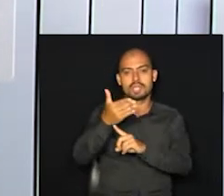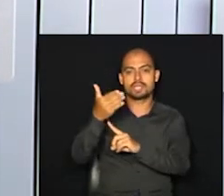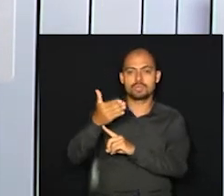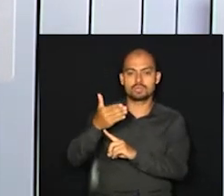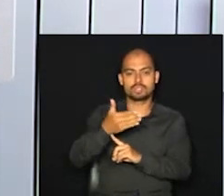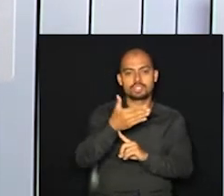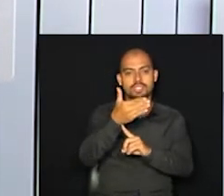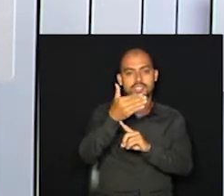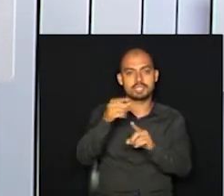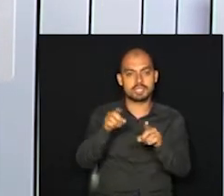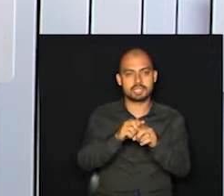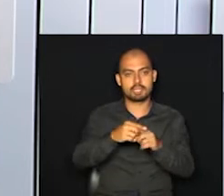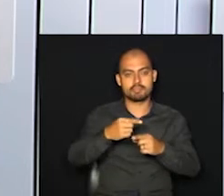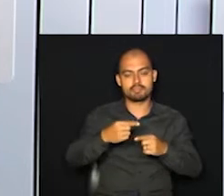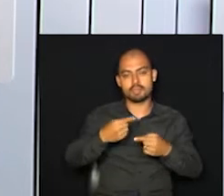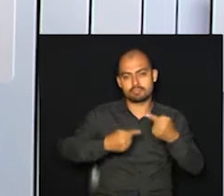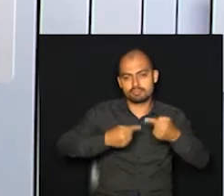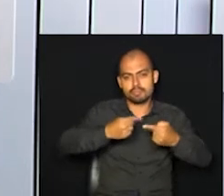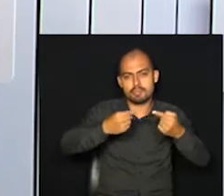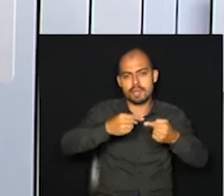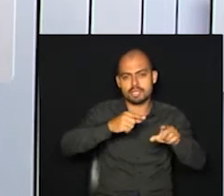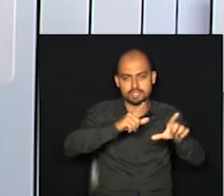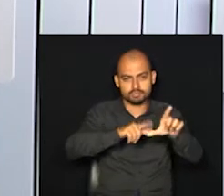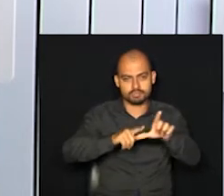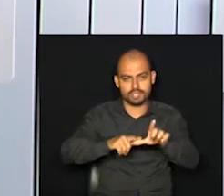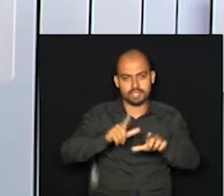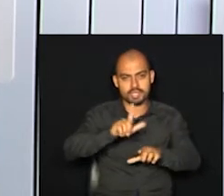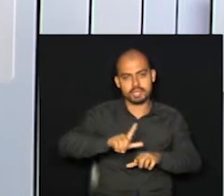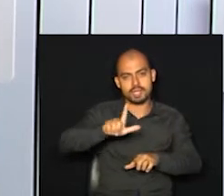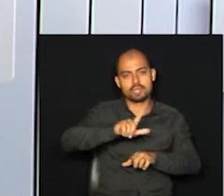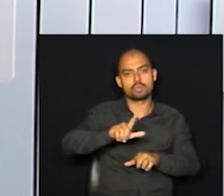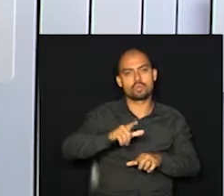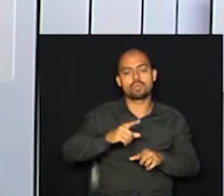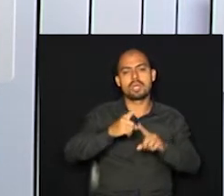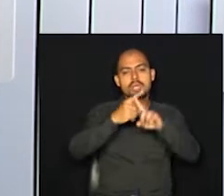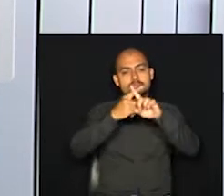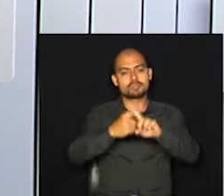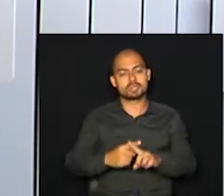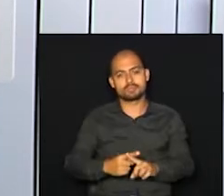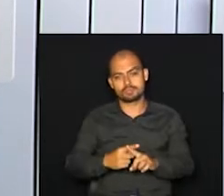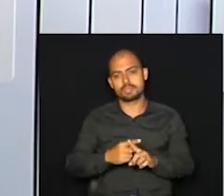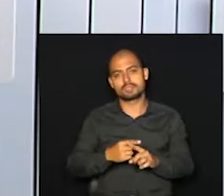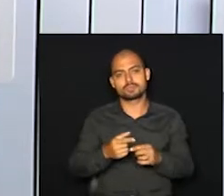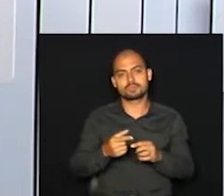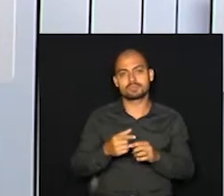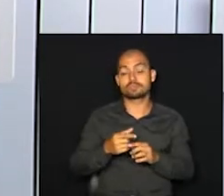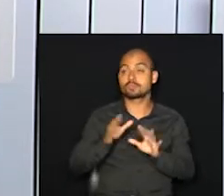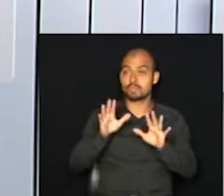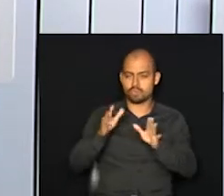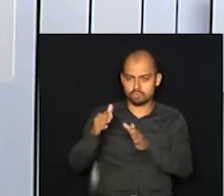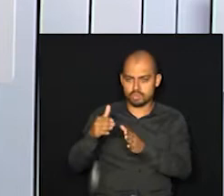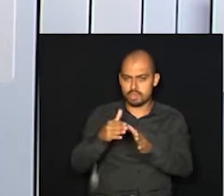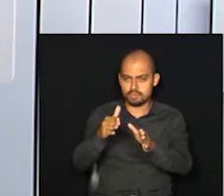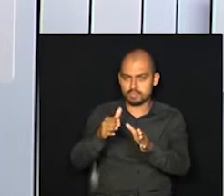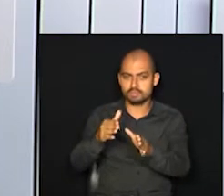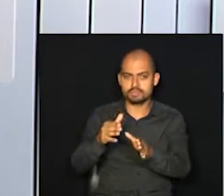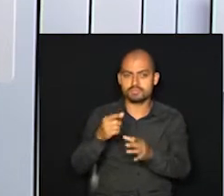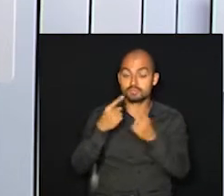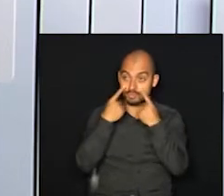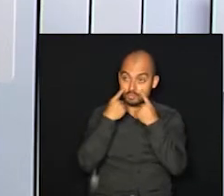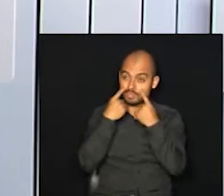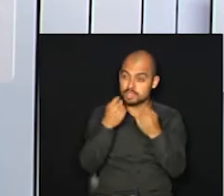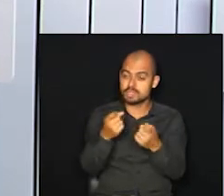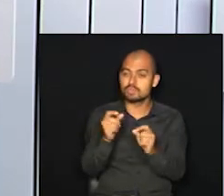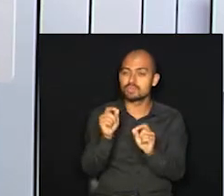debates literários, shows, exposições, campeonatos esportivos. Este caminho, você acha que é interessante para tentar